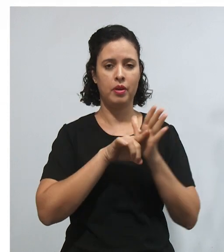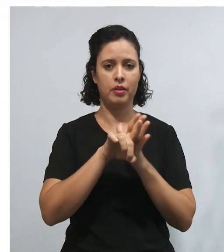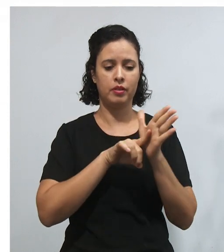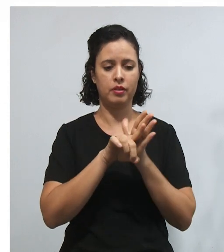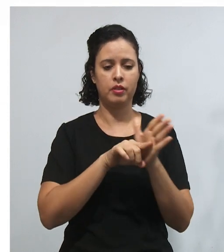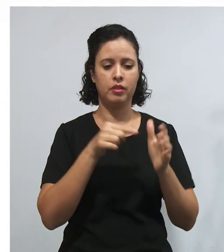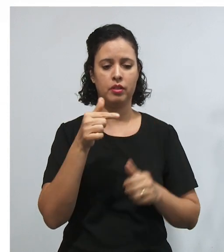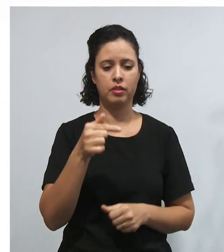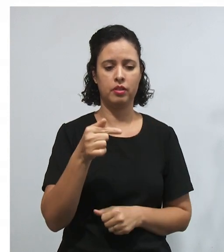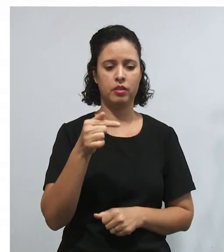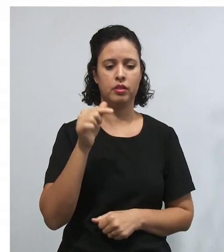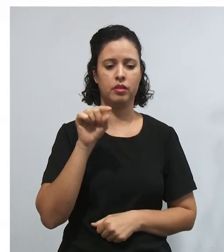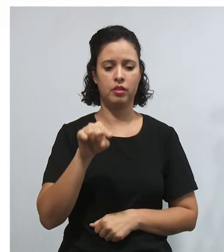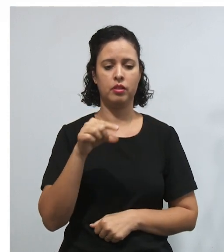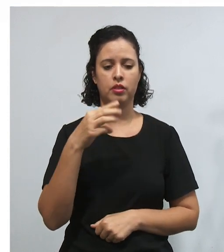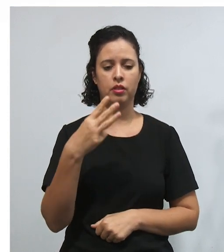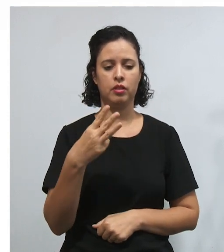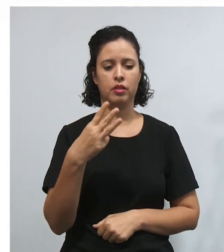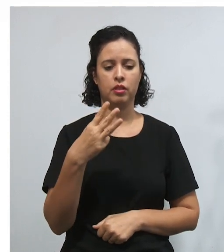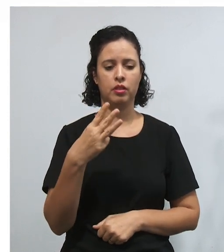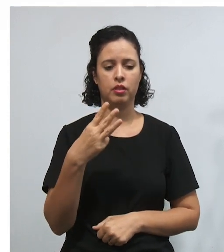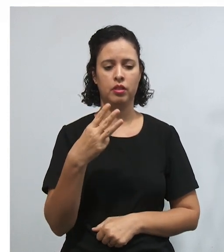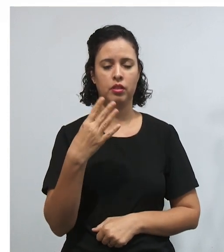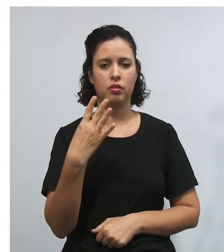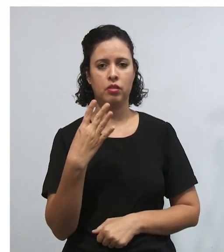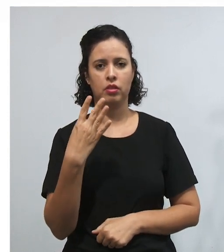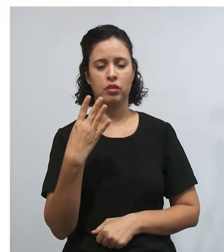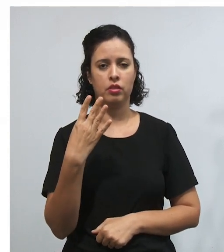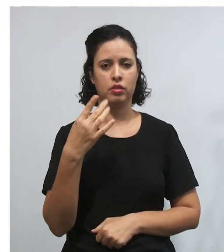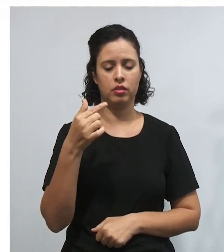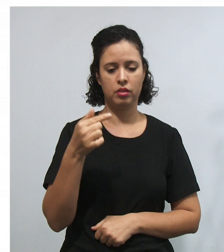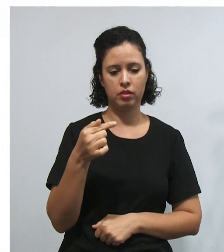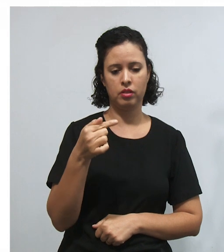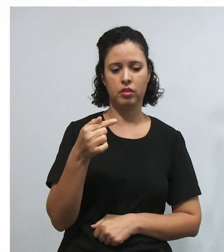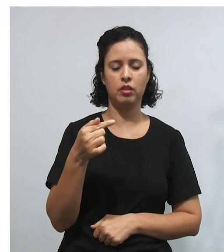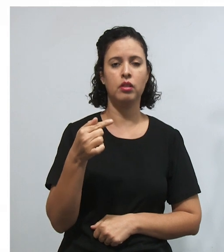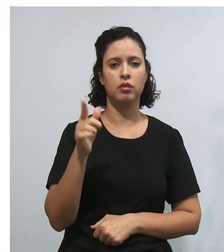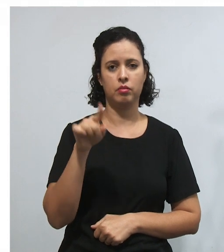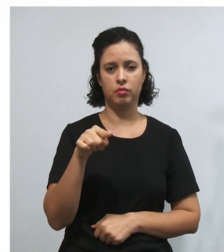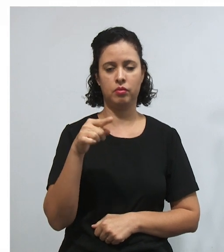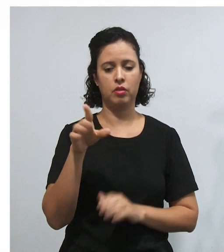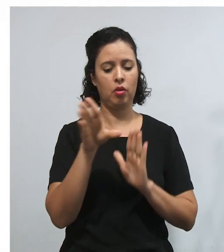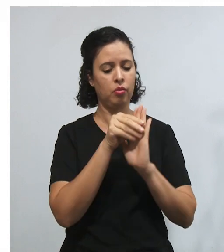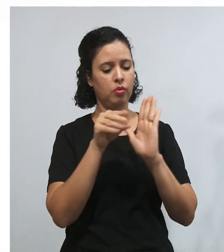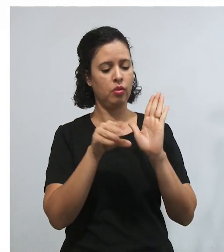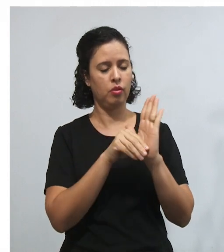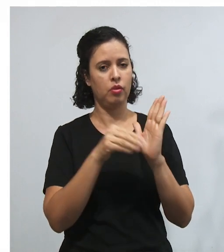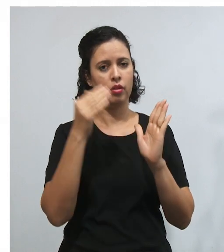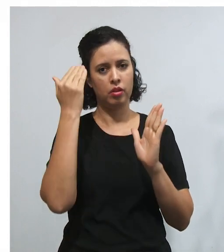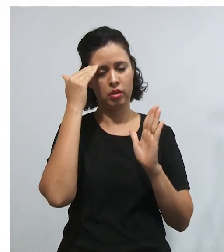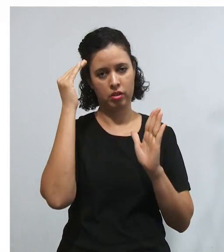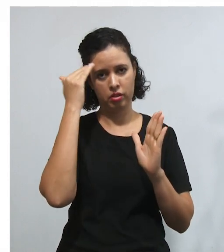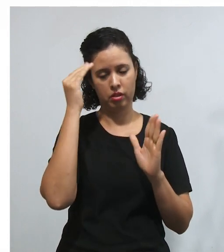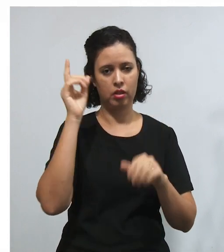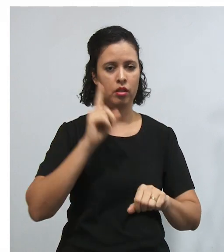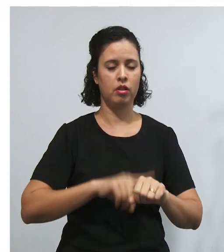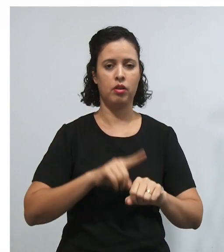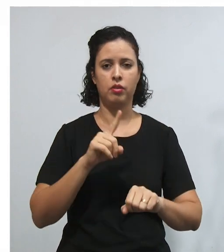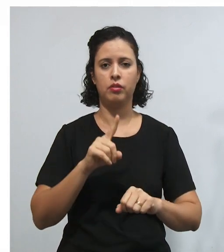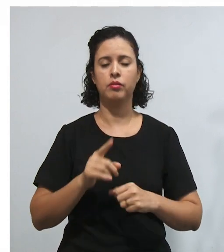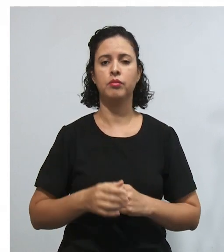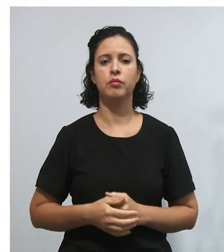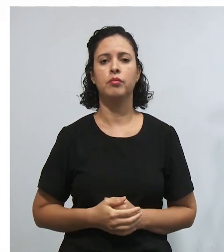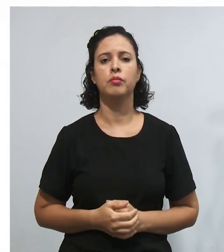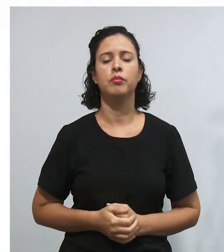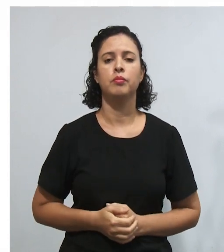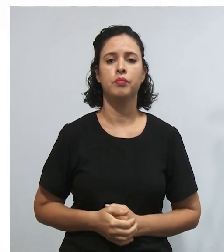Lei 7347 de 85 para você de fato entender e se apropriar desse conteúdo aqui em tempo real com as nossas